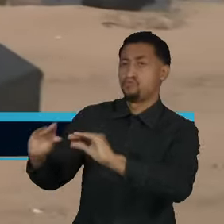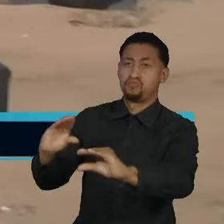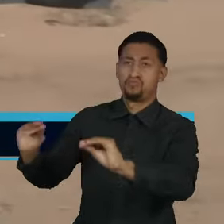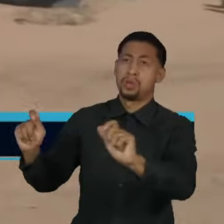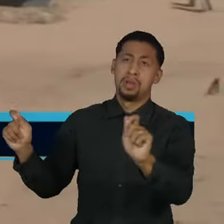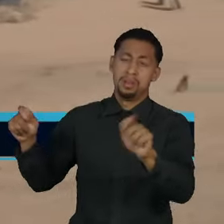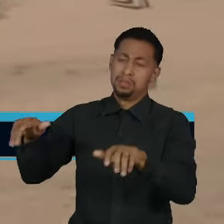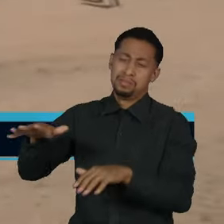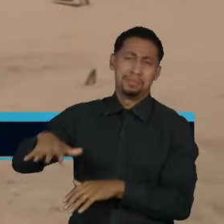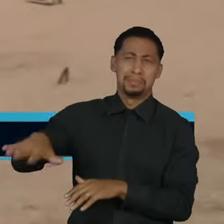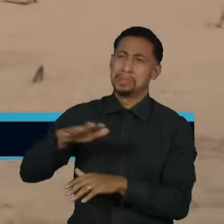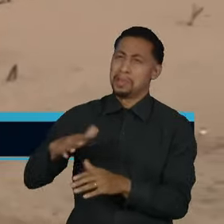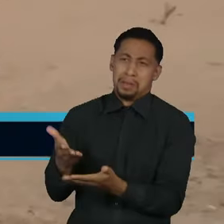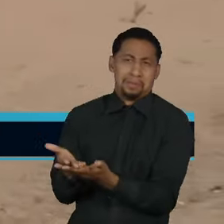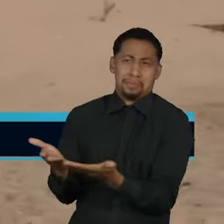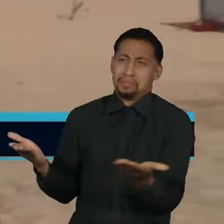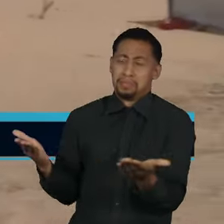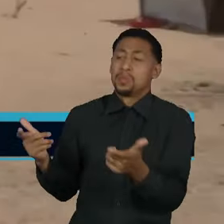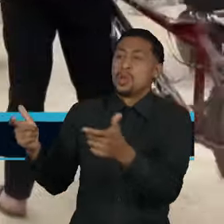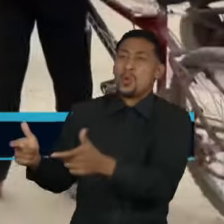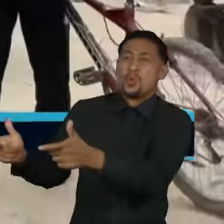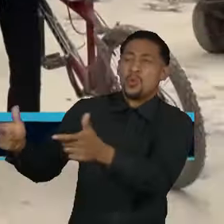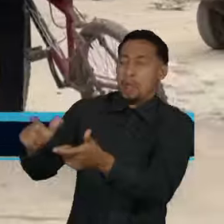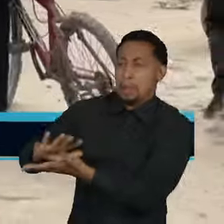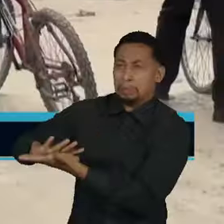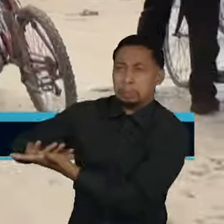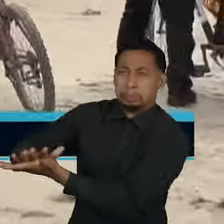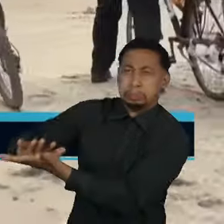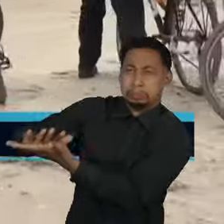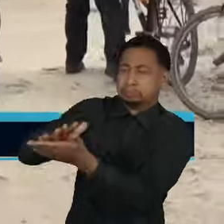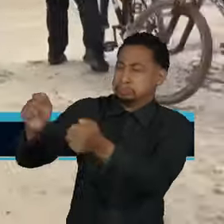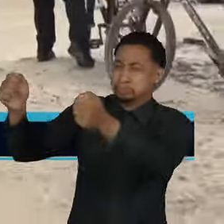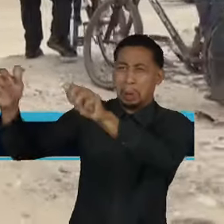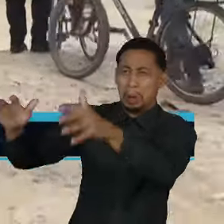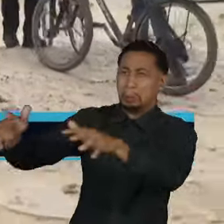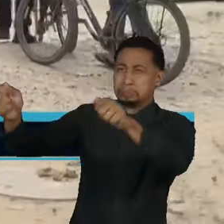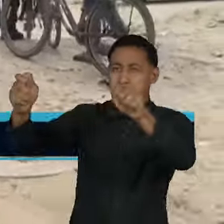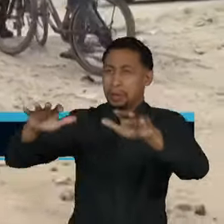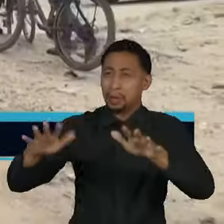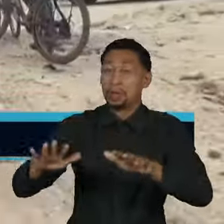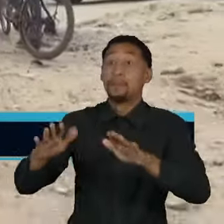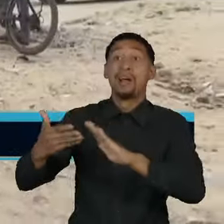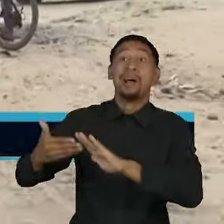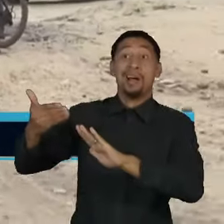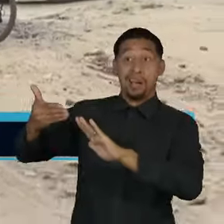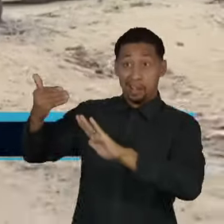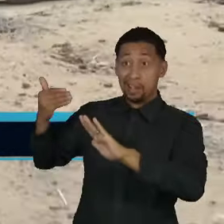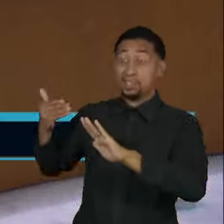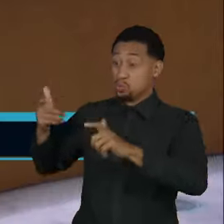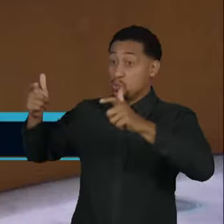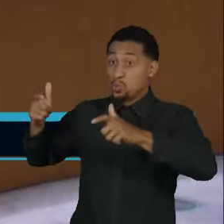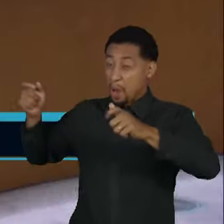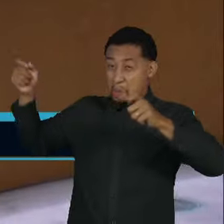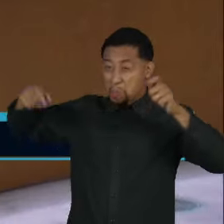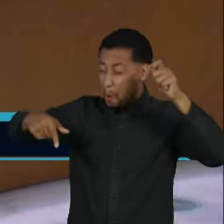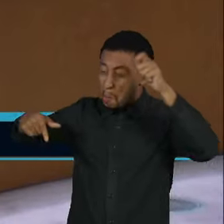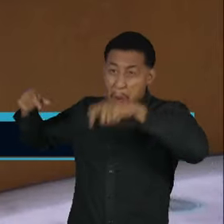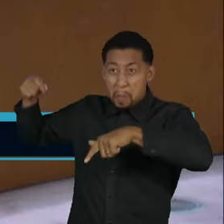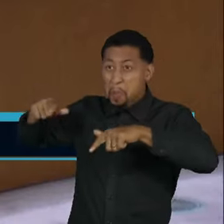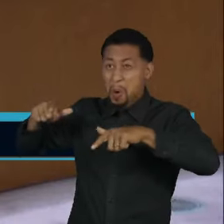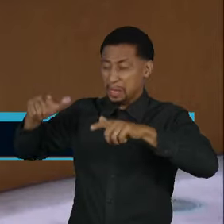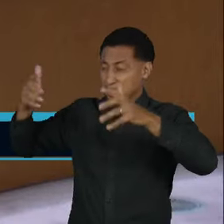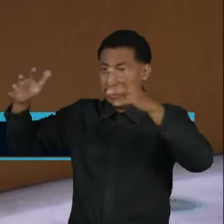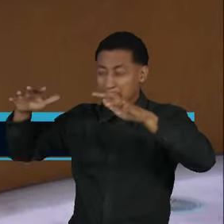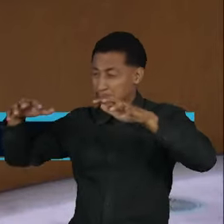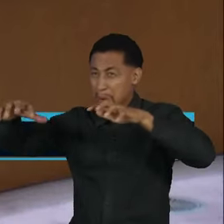partes do território devastado pela guerra, o que já se mostrou impossível em outras áreas sob ataque. A decisão é